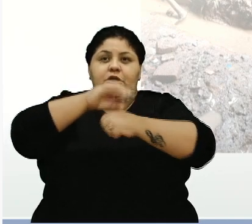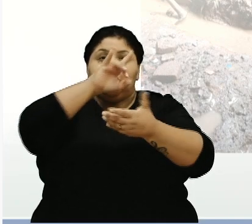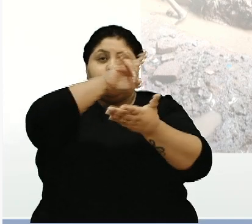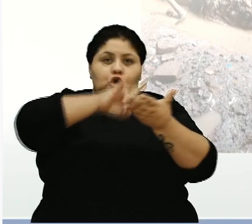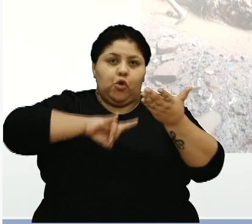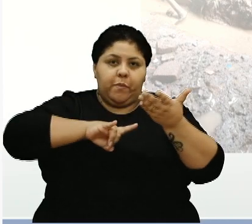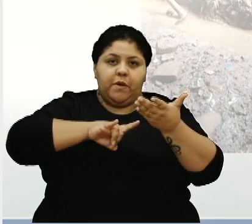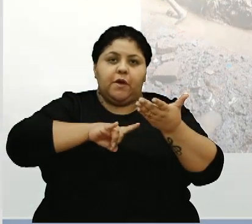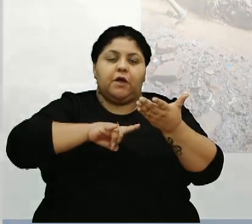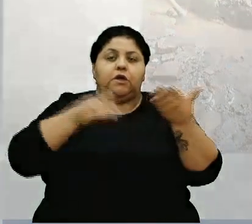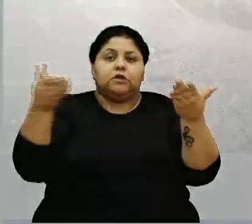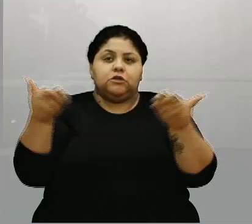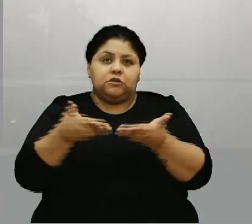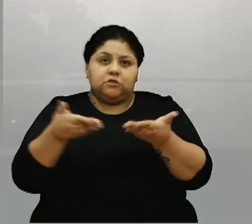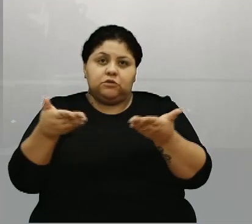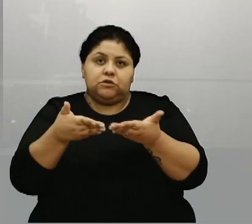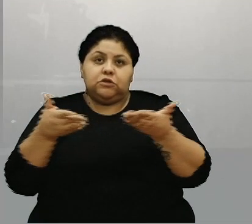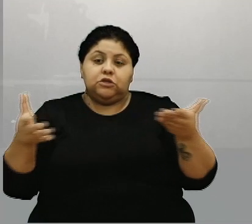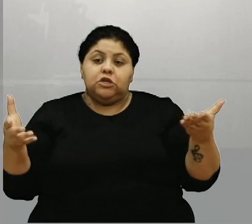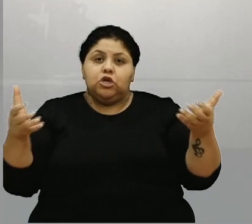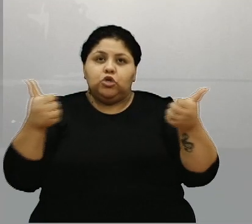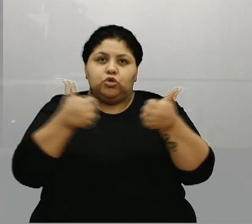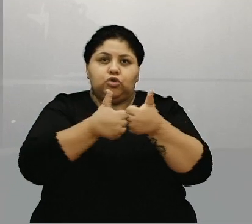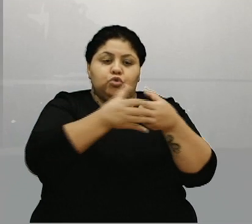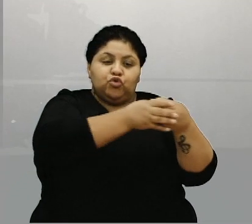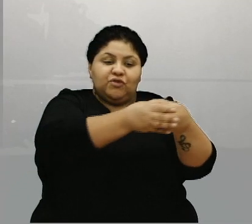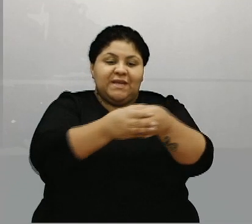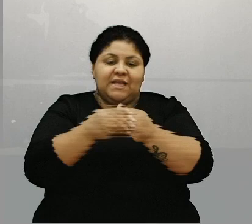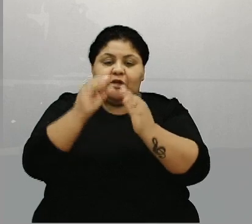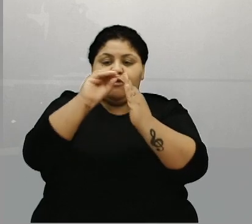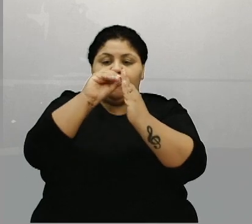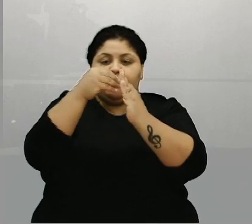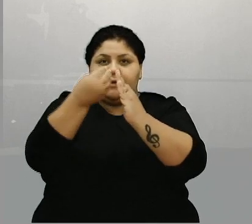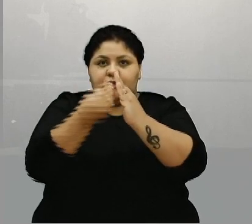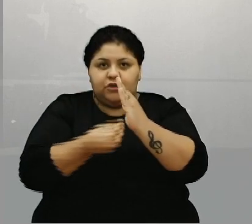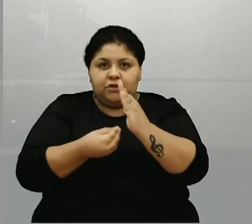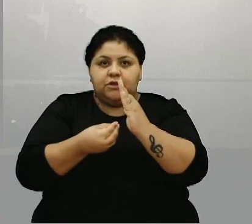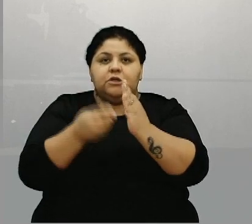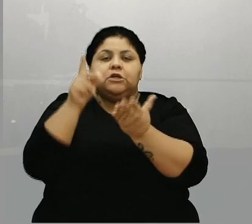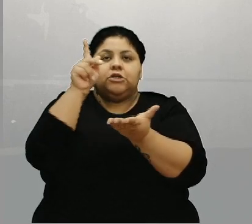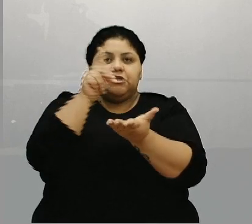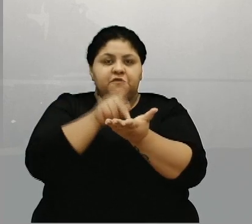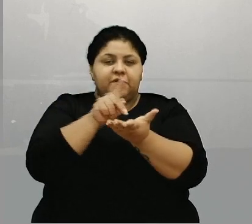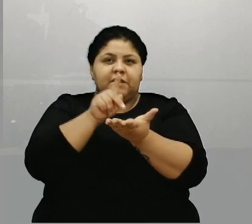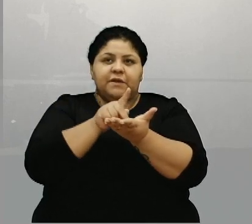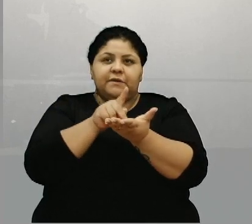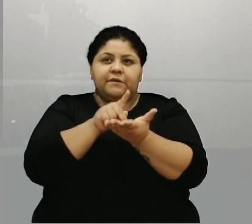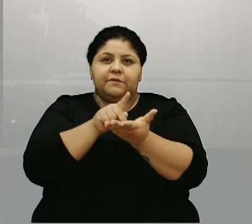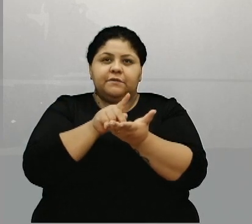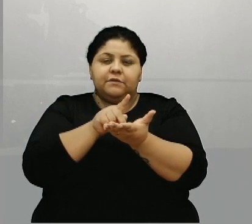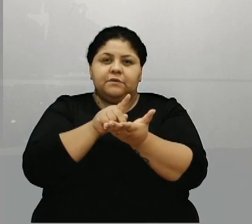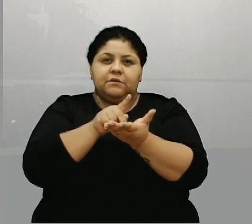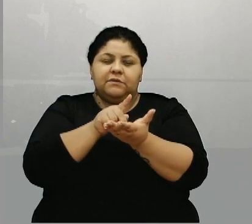documentos, já junto à equipe do SAMAI, para que de fato seja tomada as